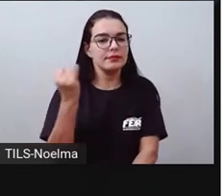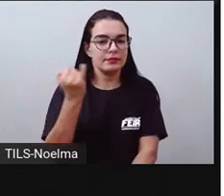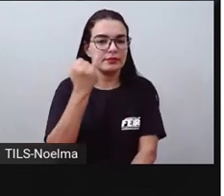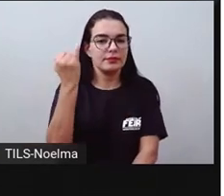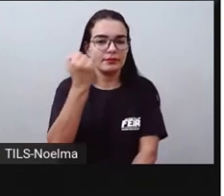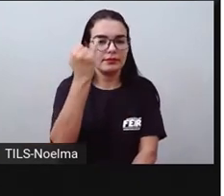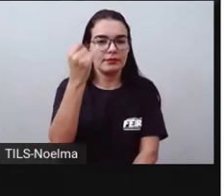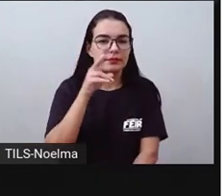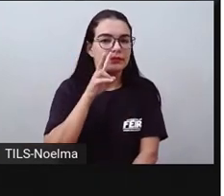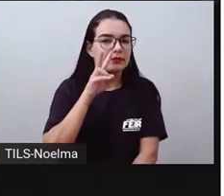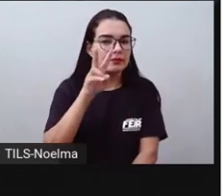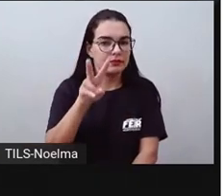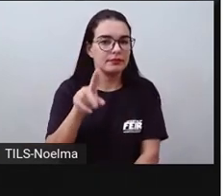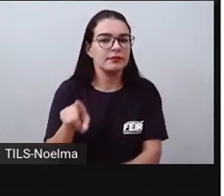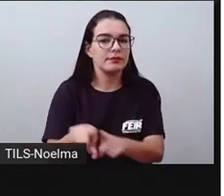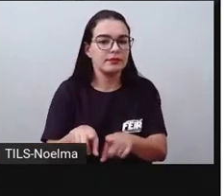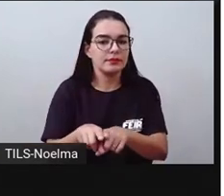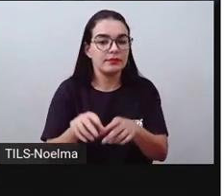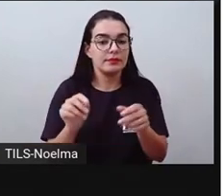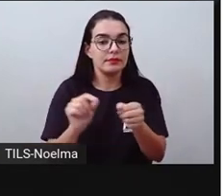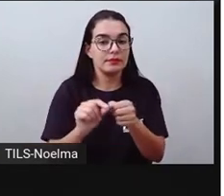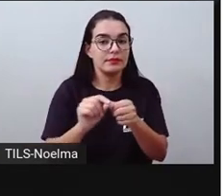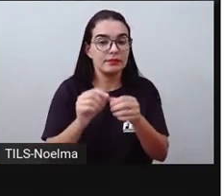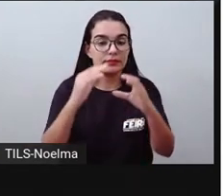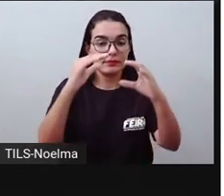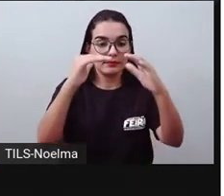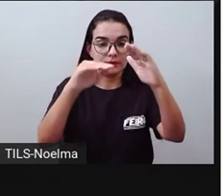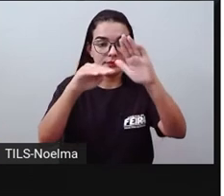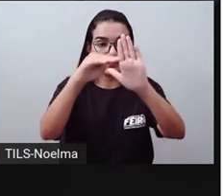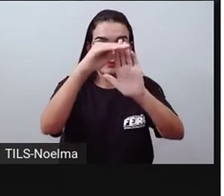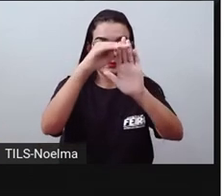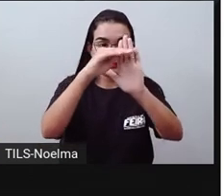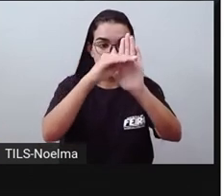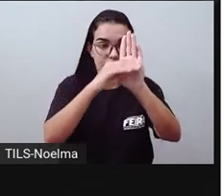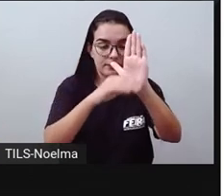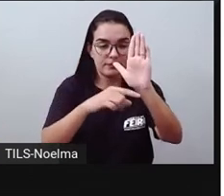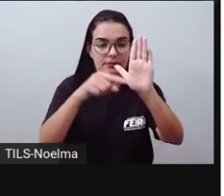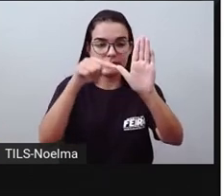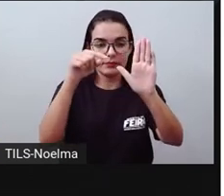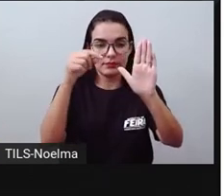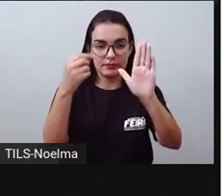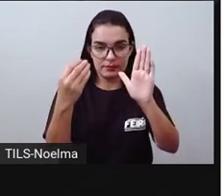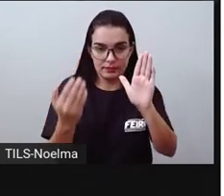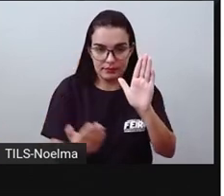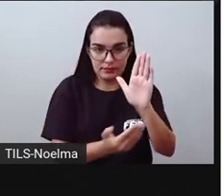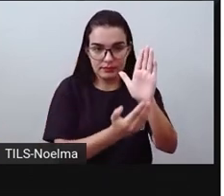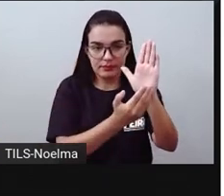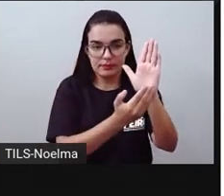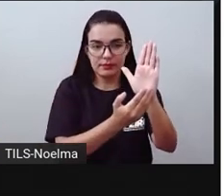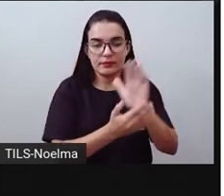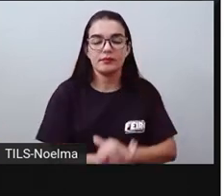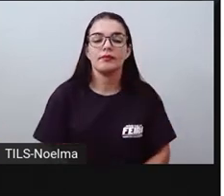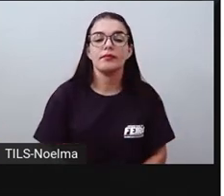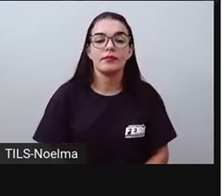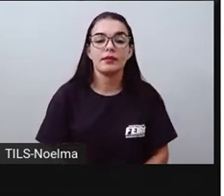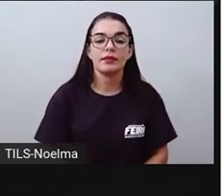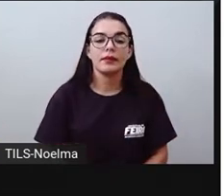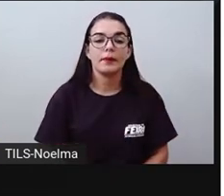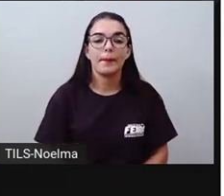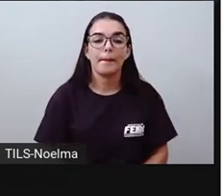gente observar quando vamos armar a continha, tá lembrados? E aí, quando a gente coloca aqui,